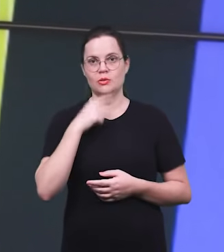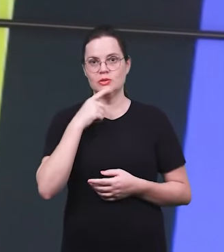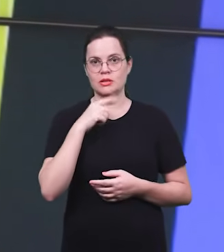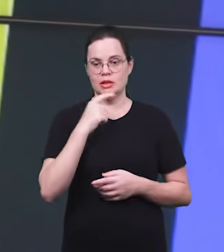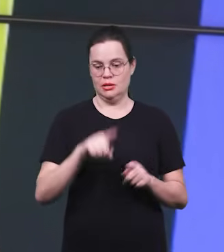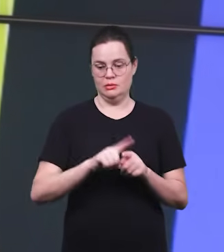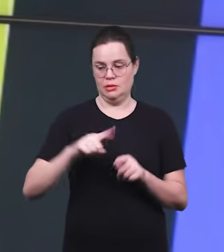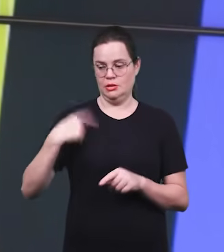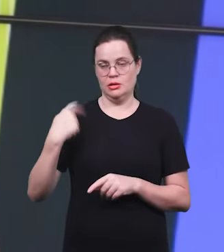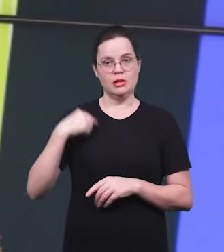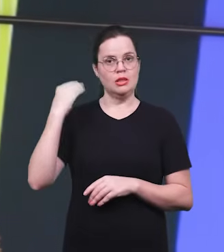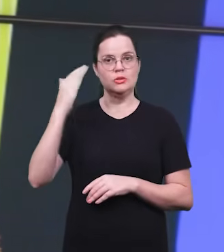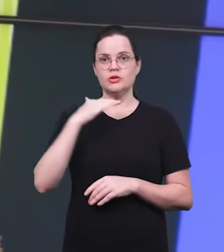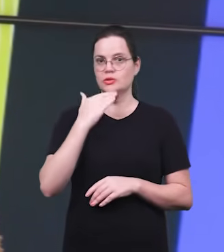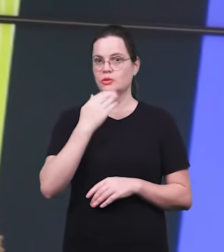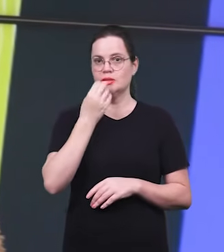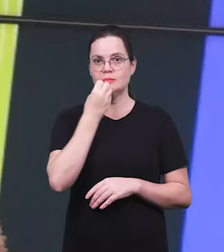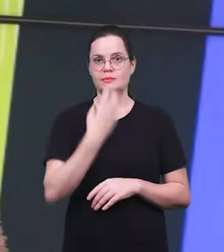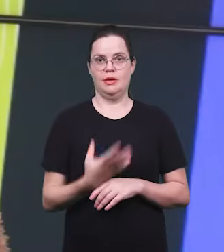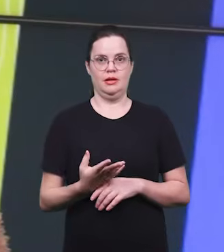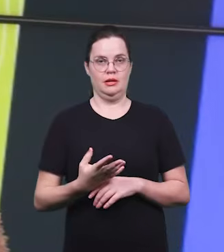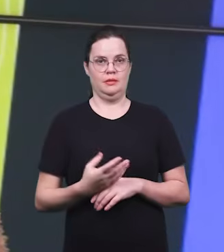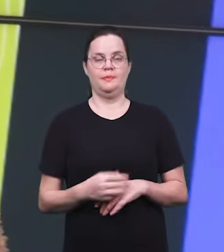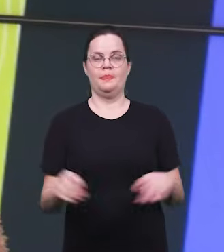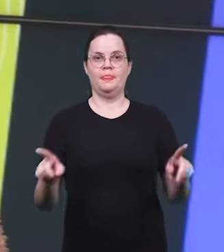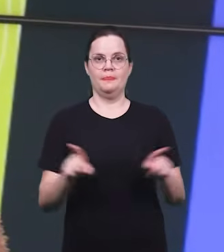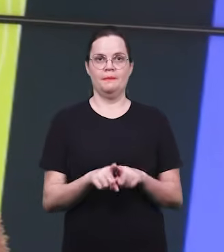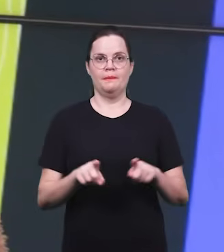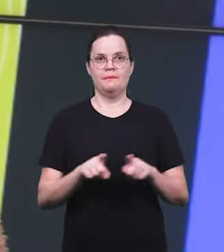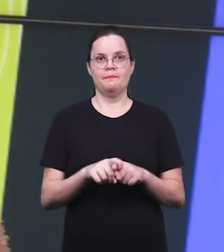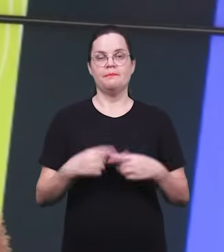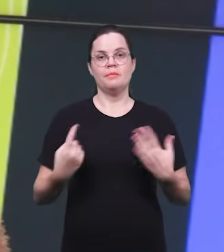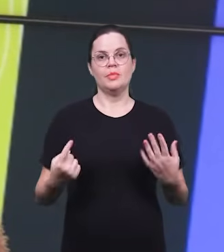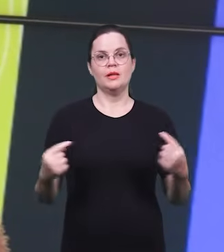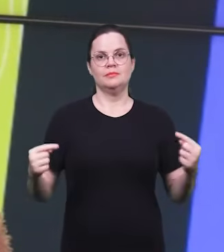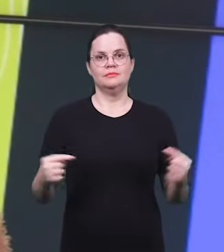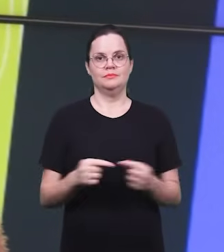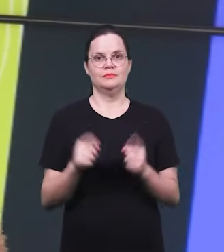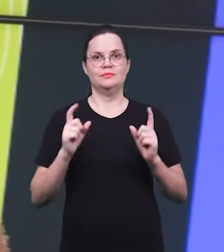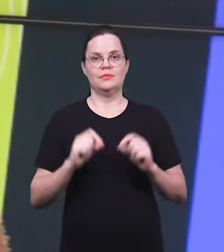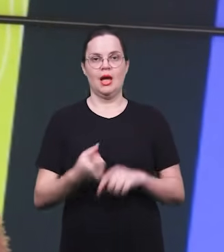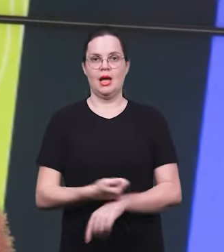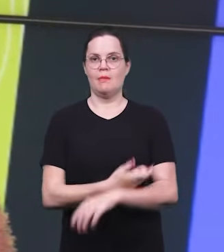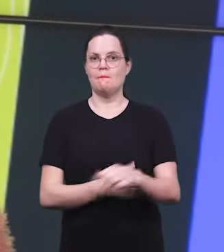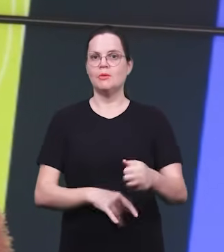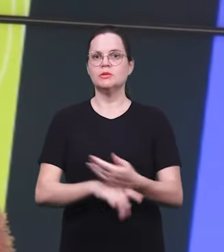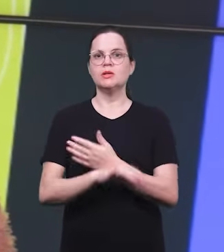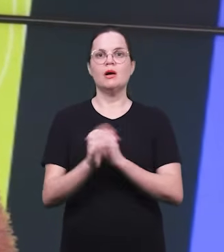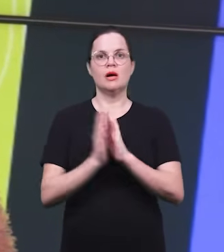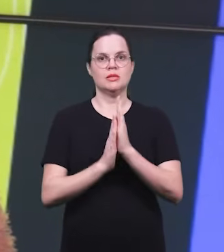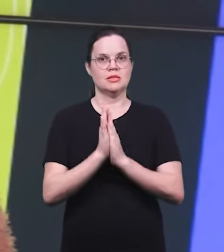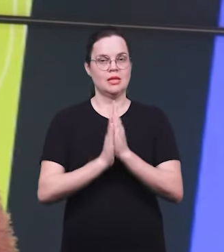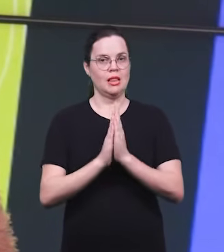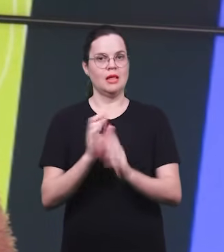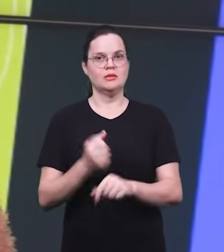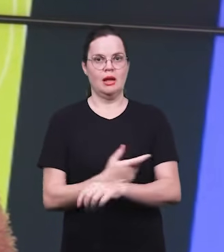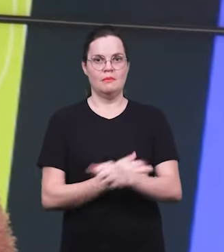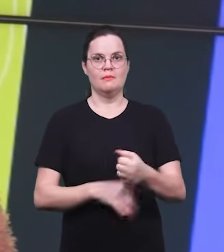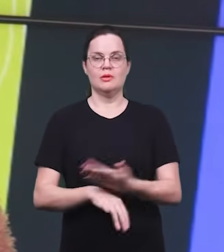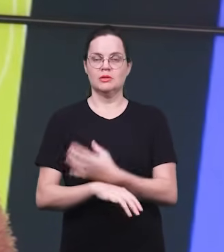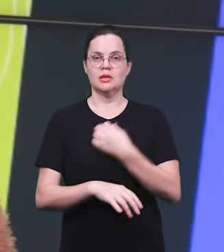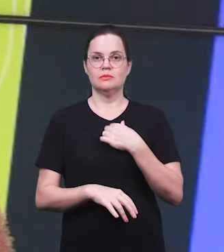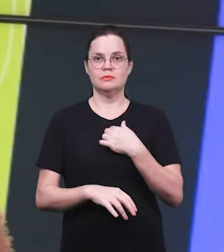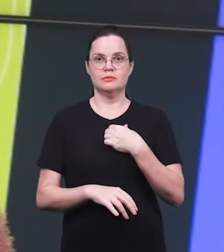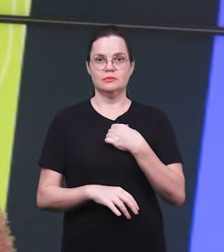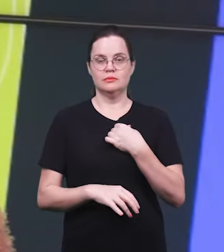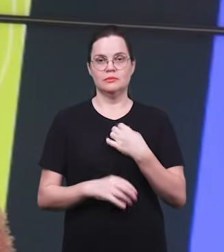mesmo nós adultos. E, bem, ela está totalmente relacionada às nossas emoções. Os sinais, eles podem